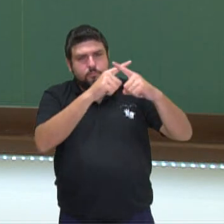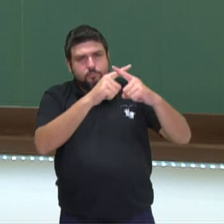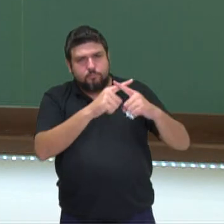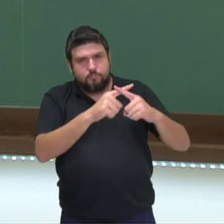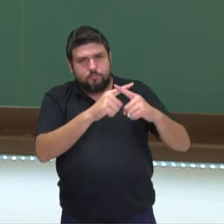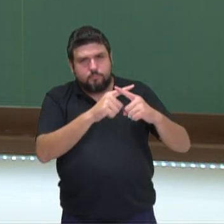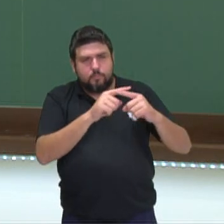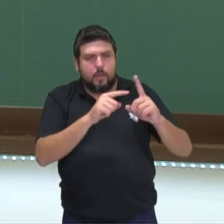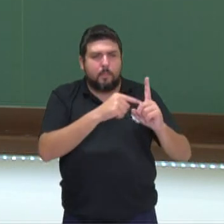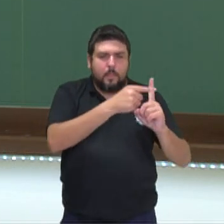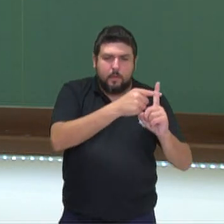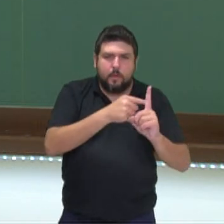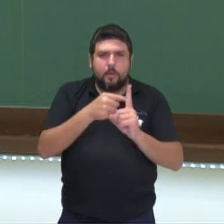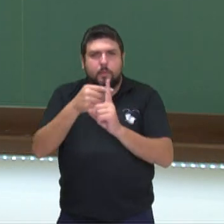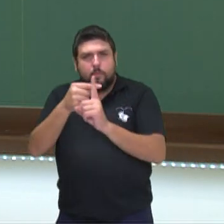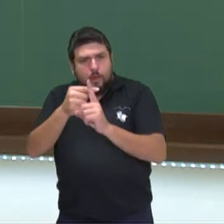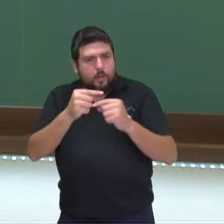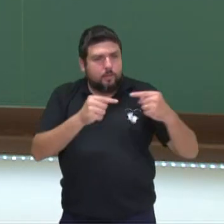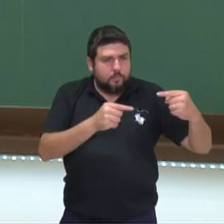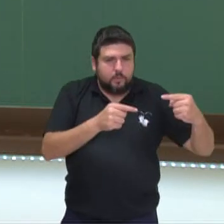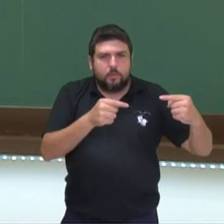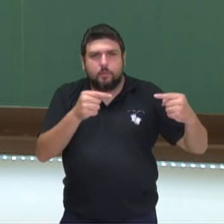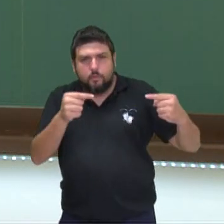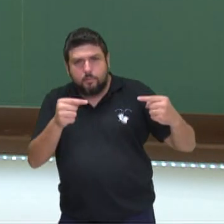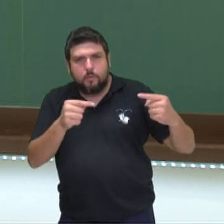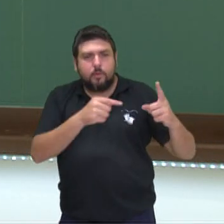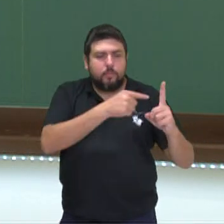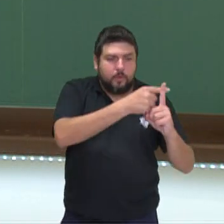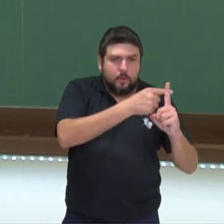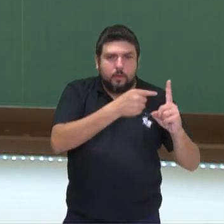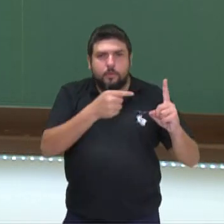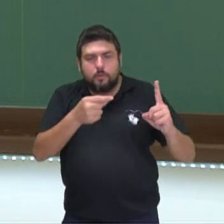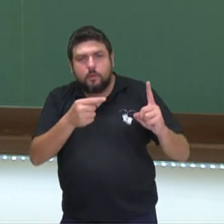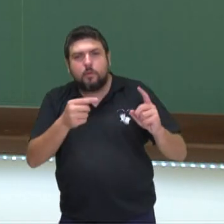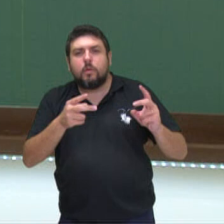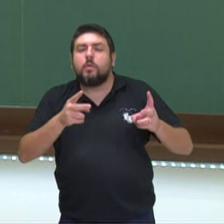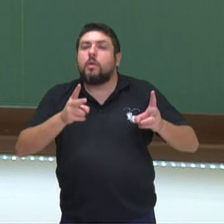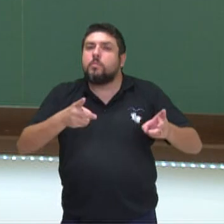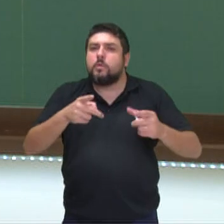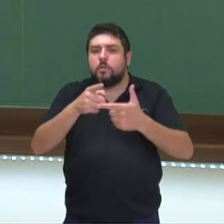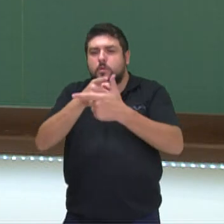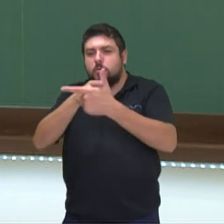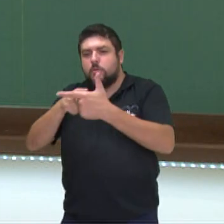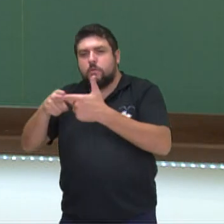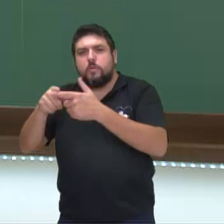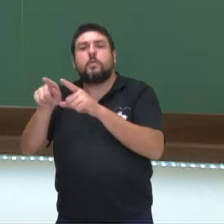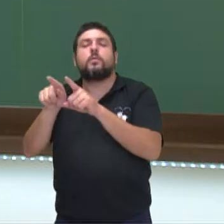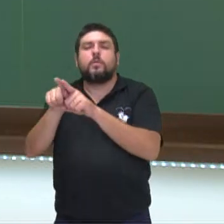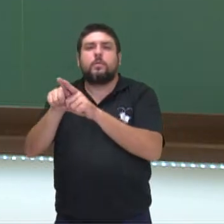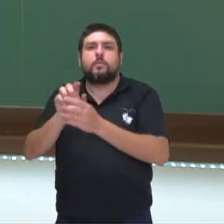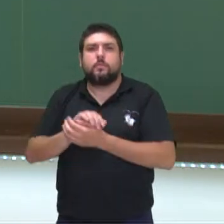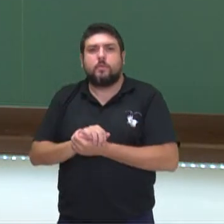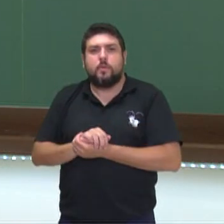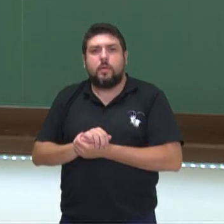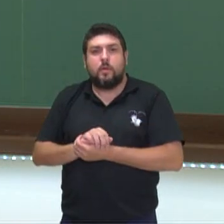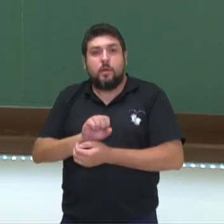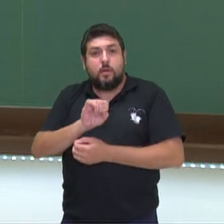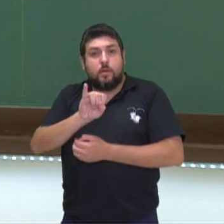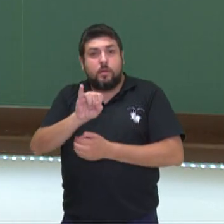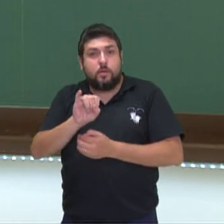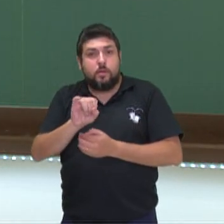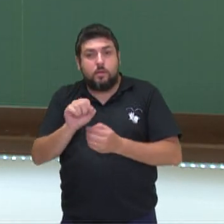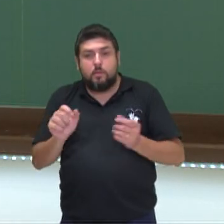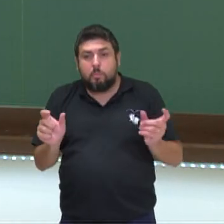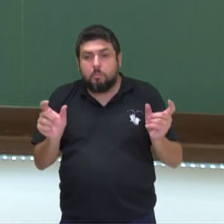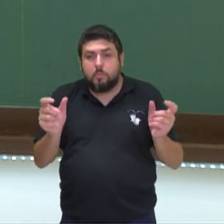para a multiplicação, também vale para a divisão de números inteiros. Quando eu tenho sinais diferentes, meu resultado